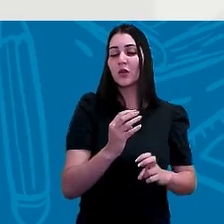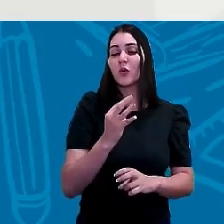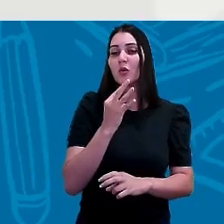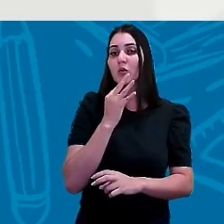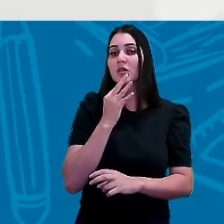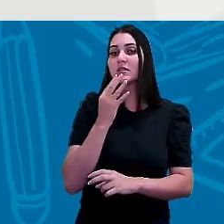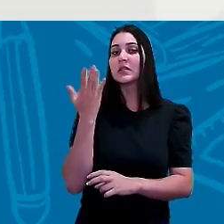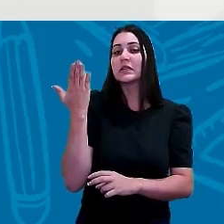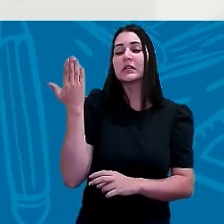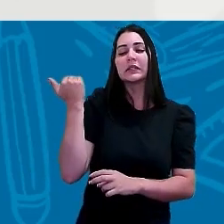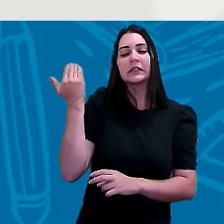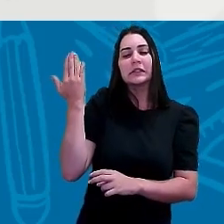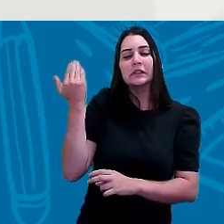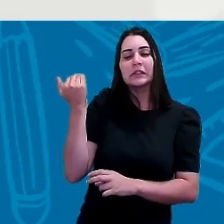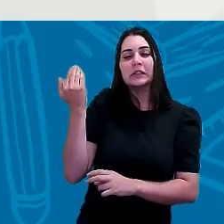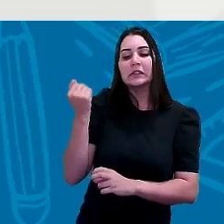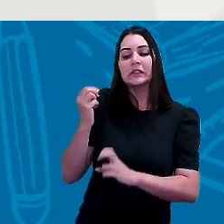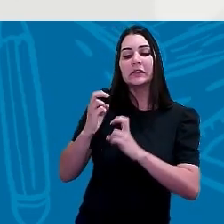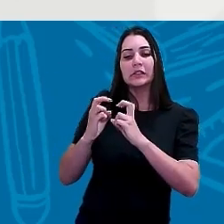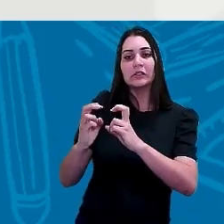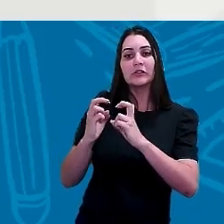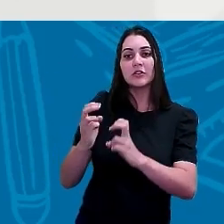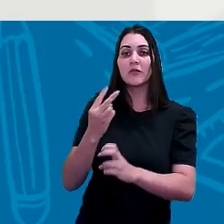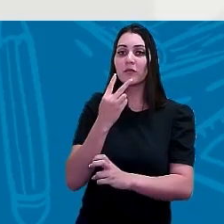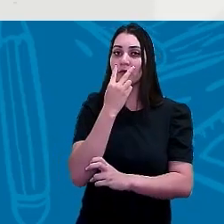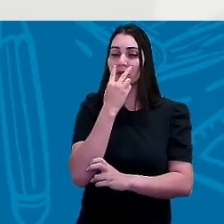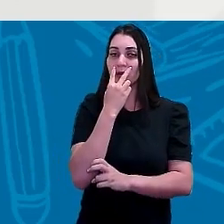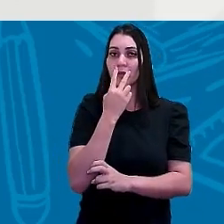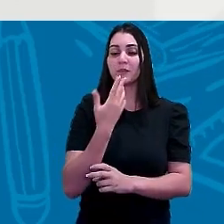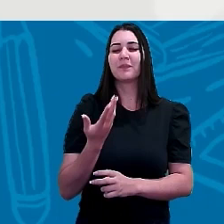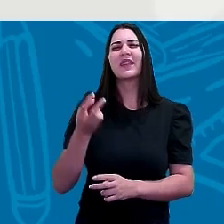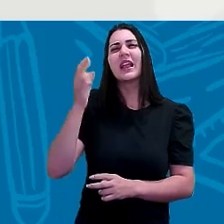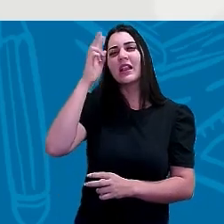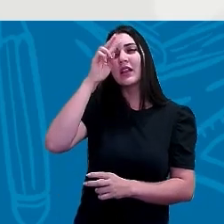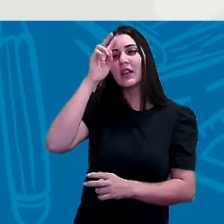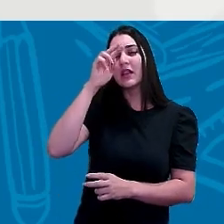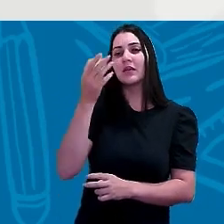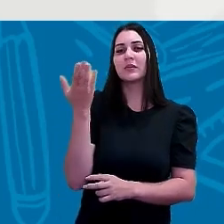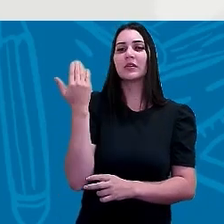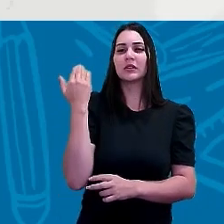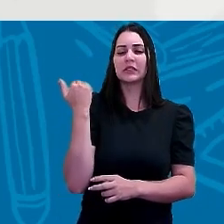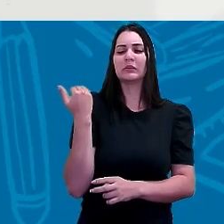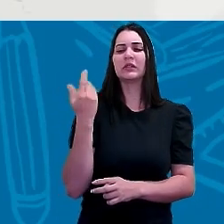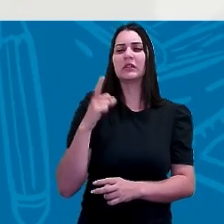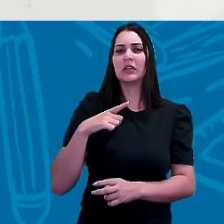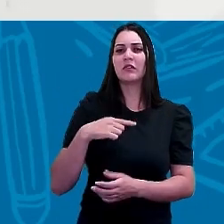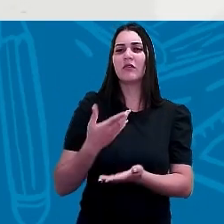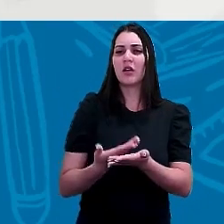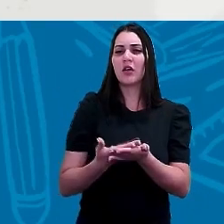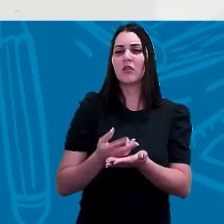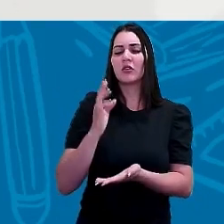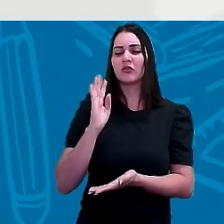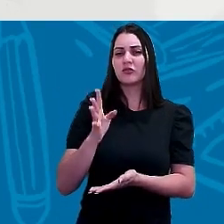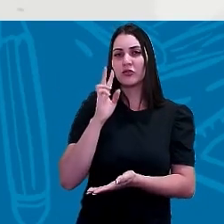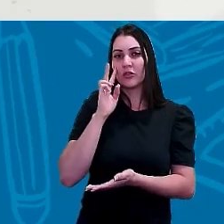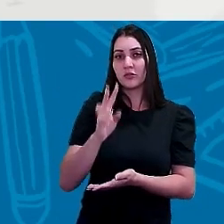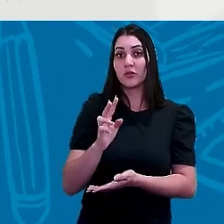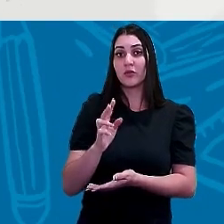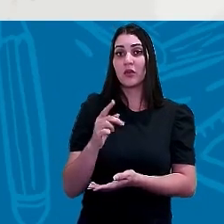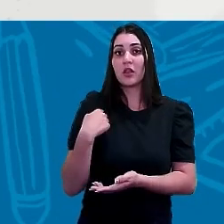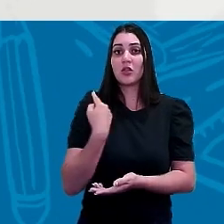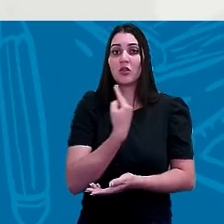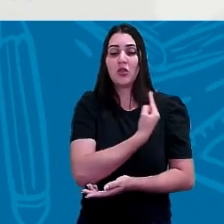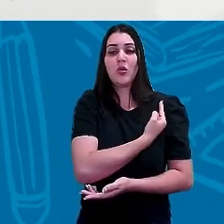Estação Vitória, tá? Lembra que antigamente, foi até uma aula que a gente viu aqui, a nossa cidade se